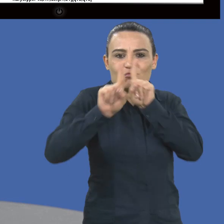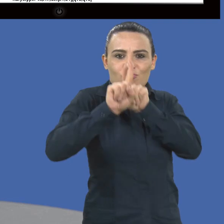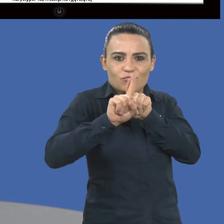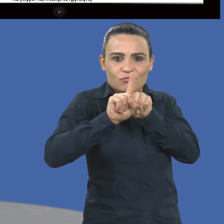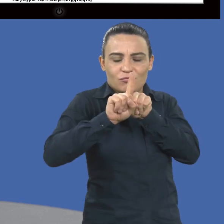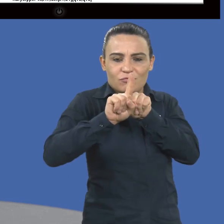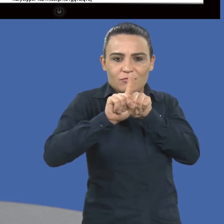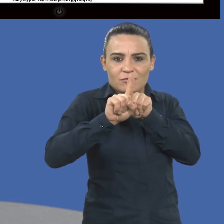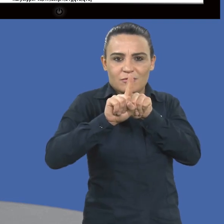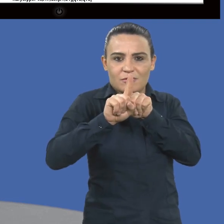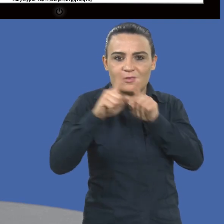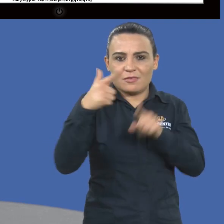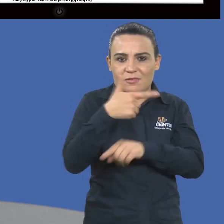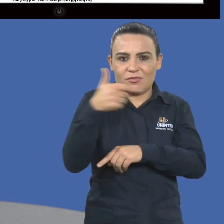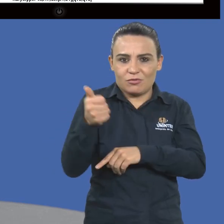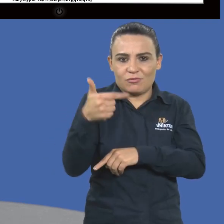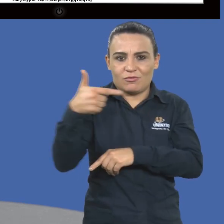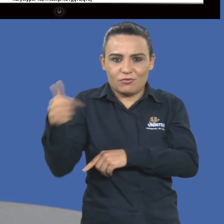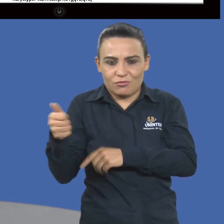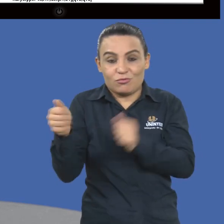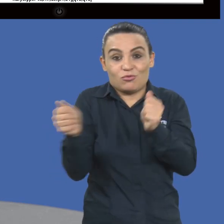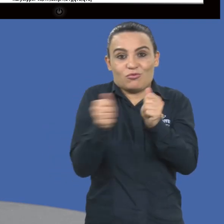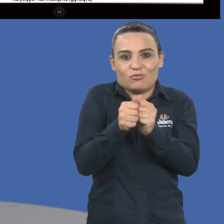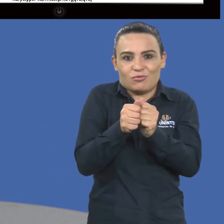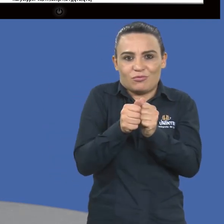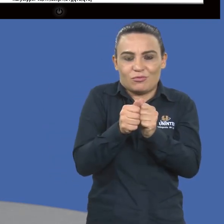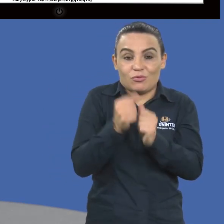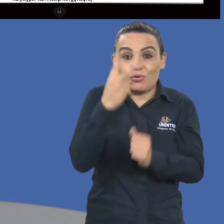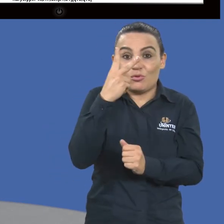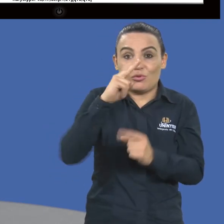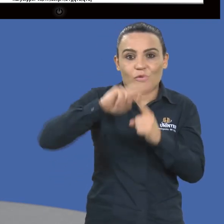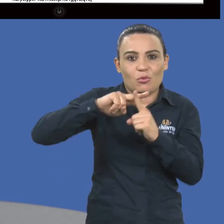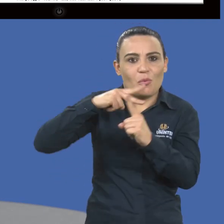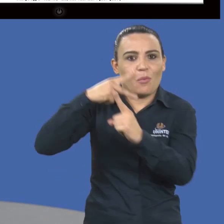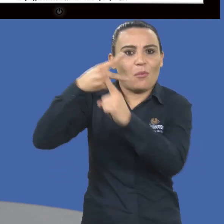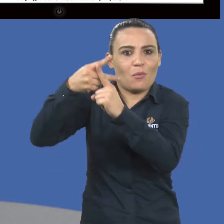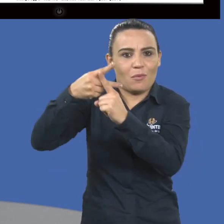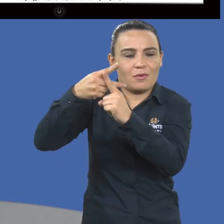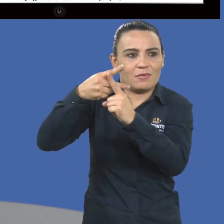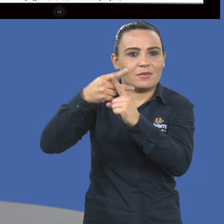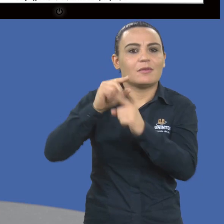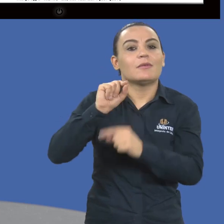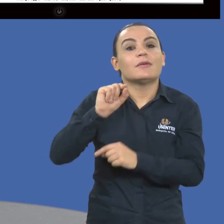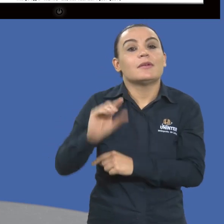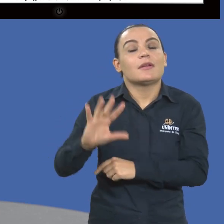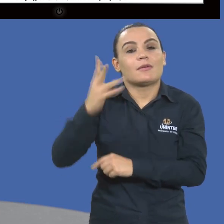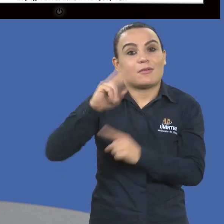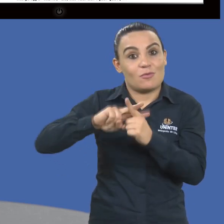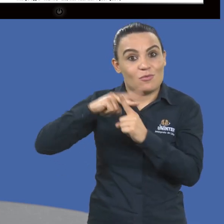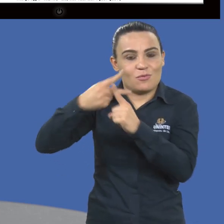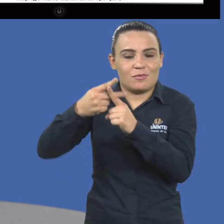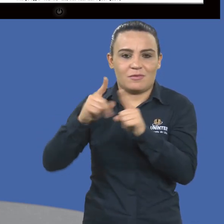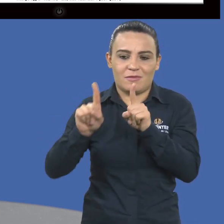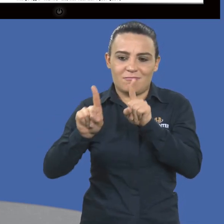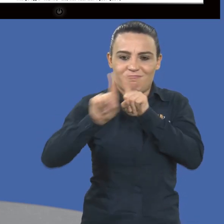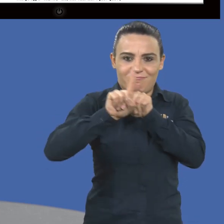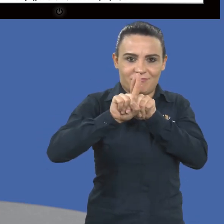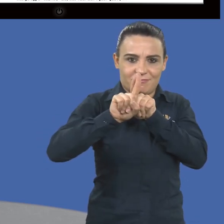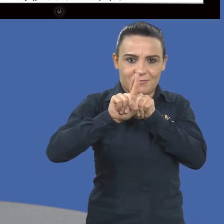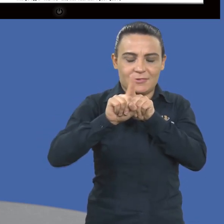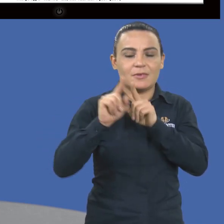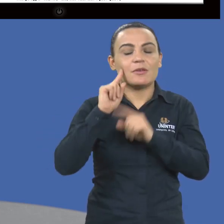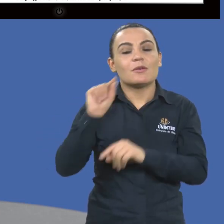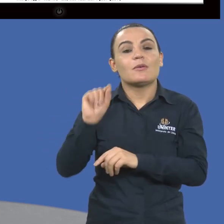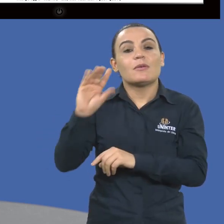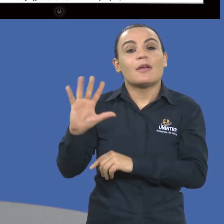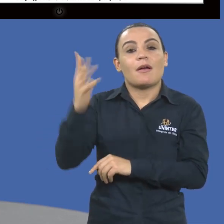cromossomos 21. Sempre. O que vai acontecer? No cariótipo seguinte, que